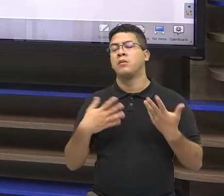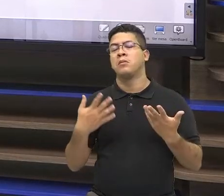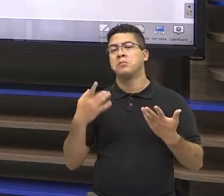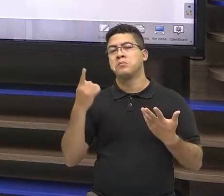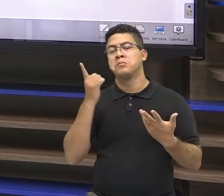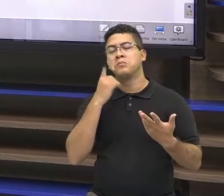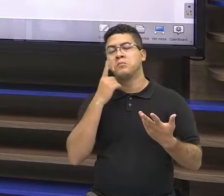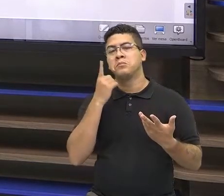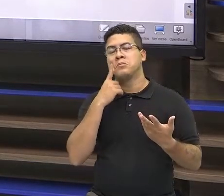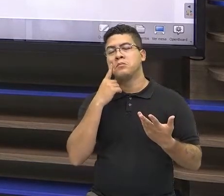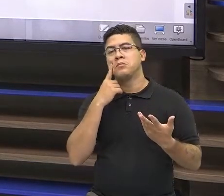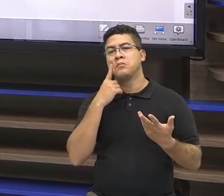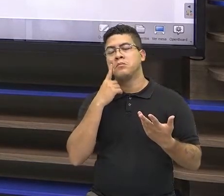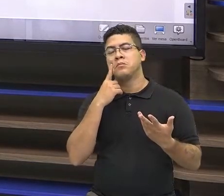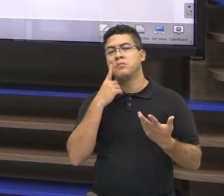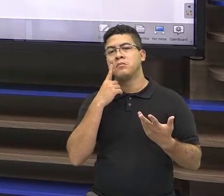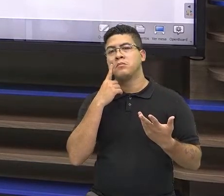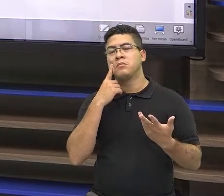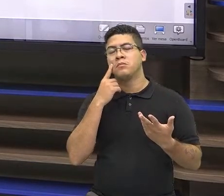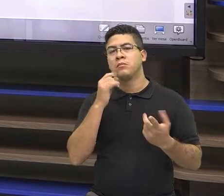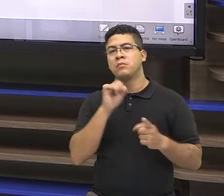sociais,